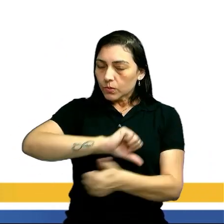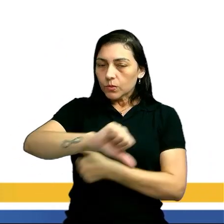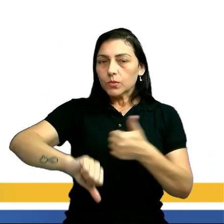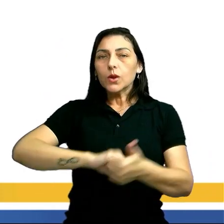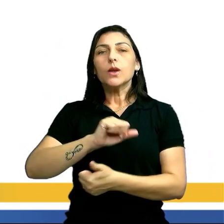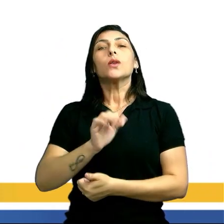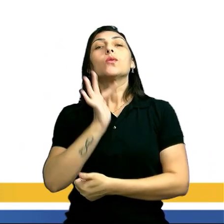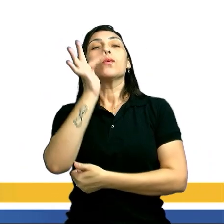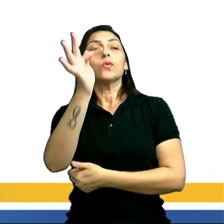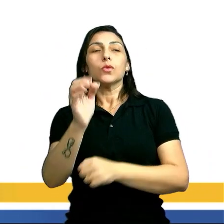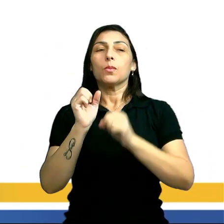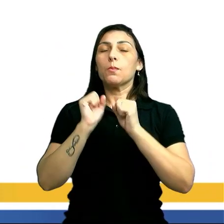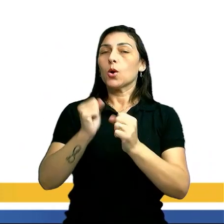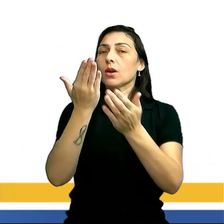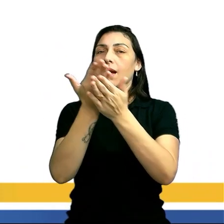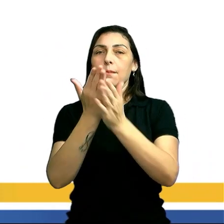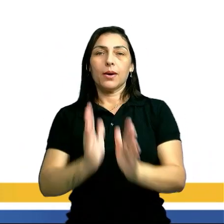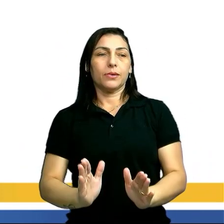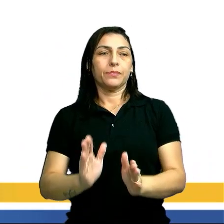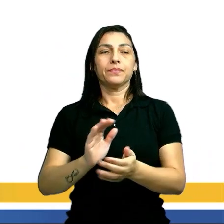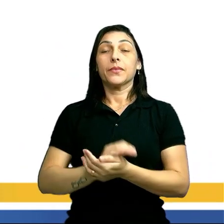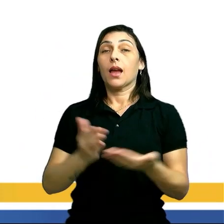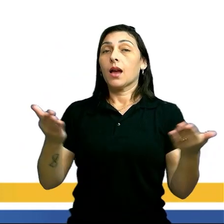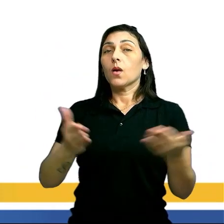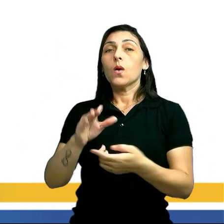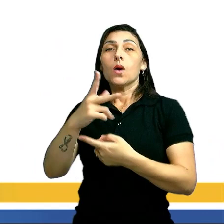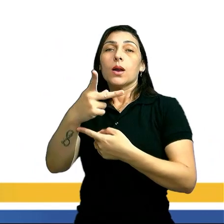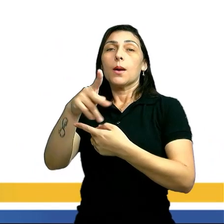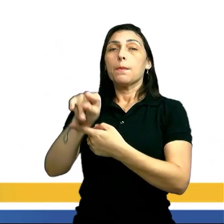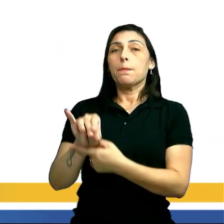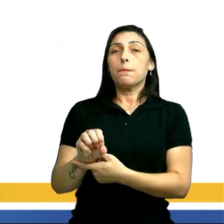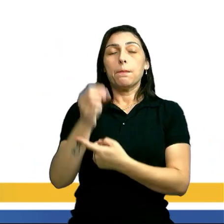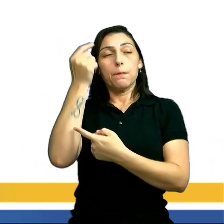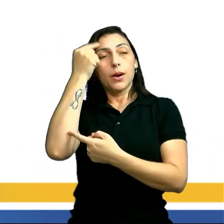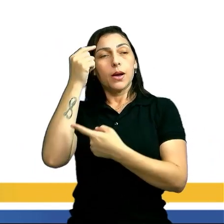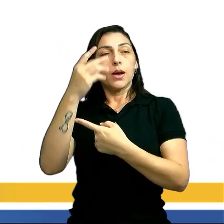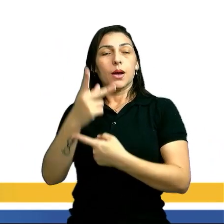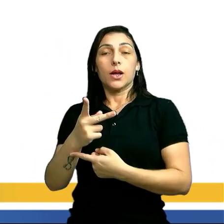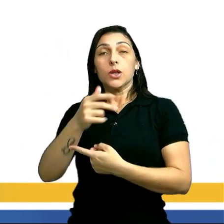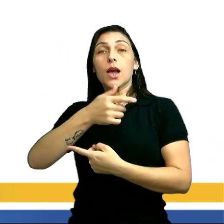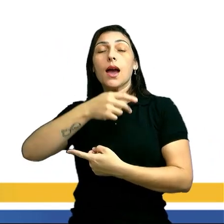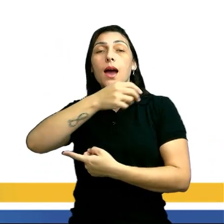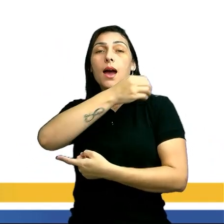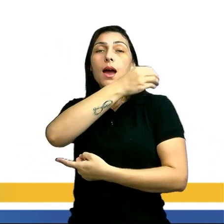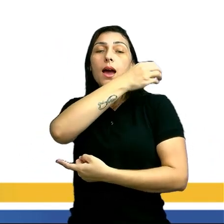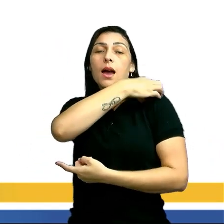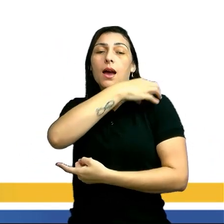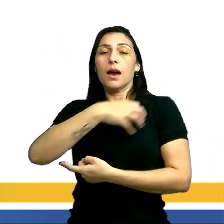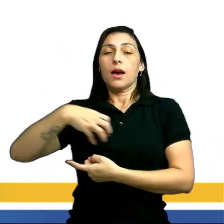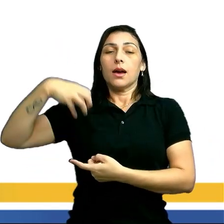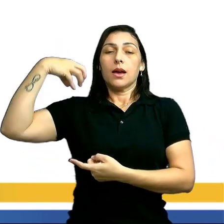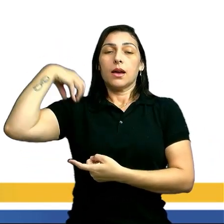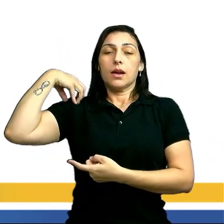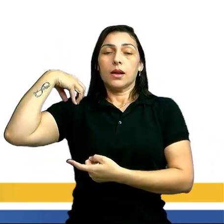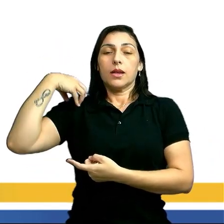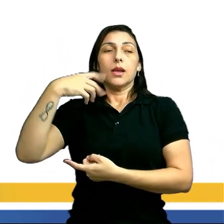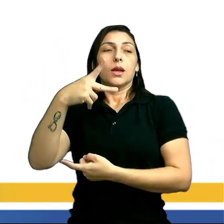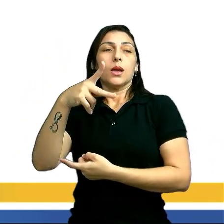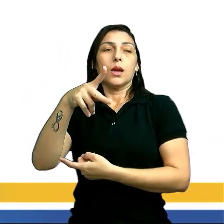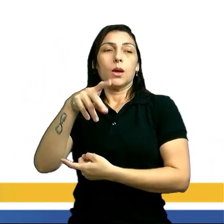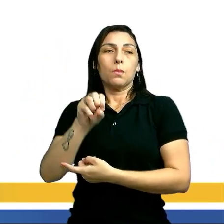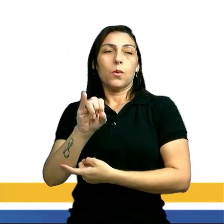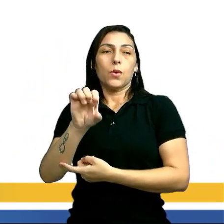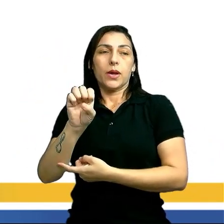e um dia pode até acabar. Agora nós temos o pensamento de Aristóteles. Então, poiese,